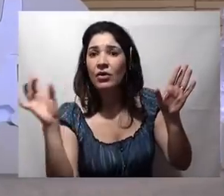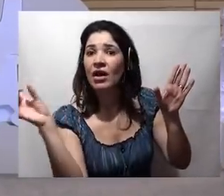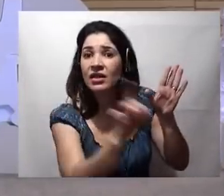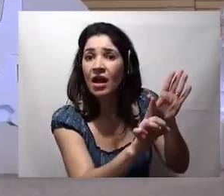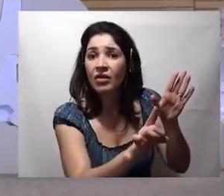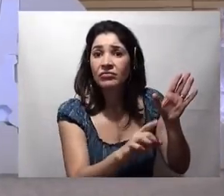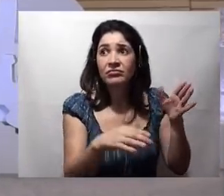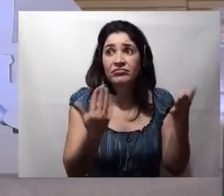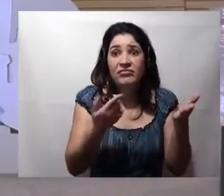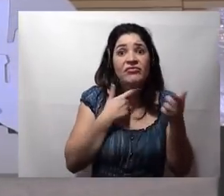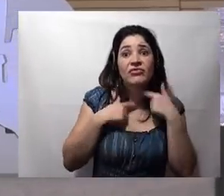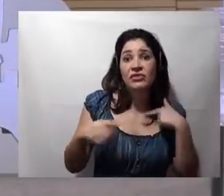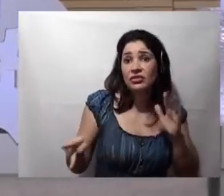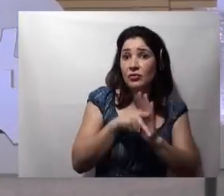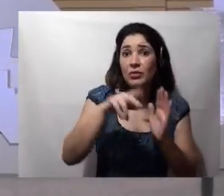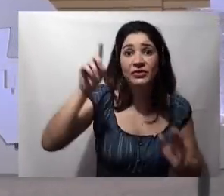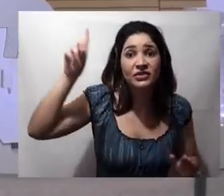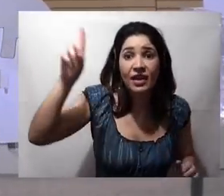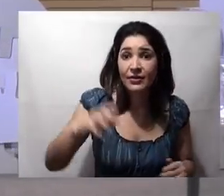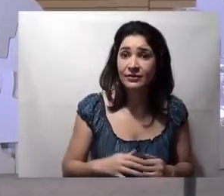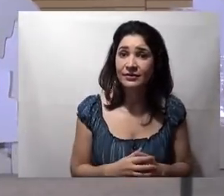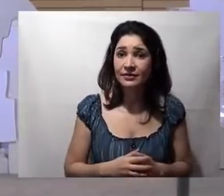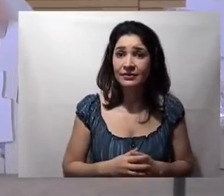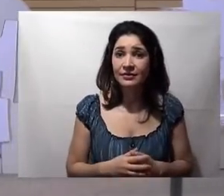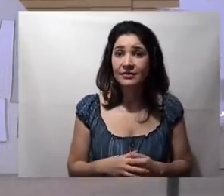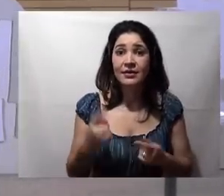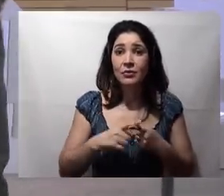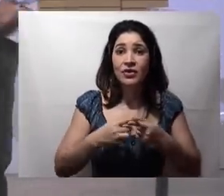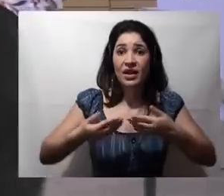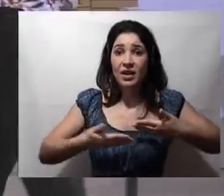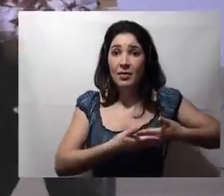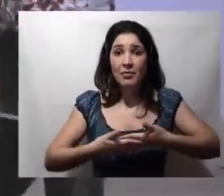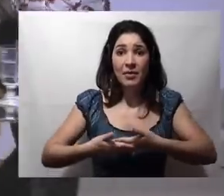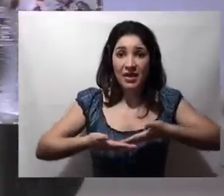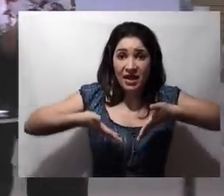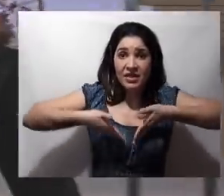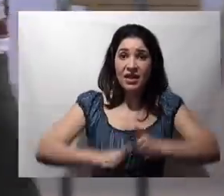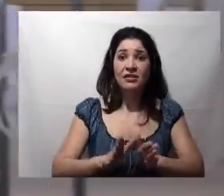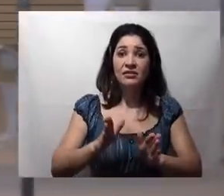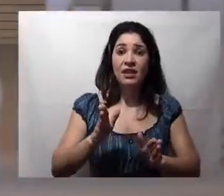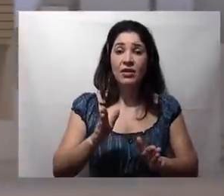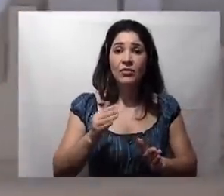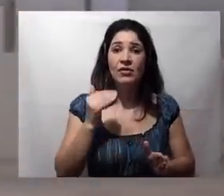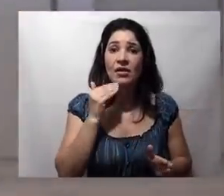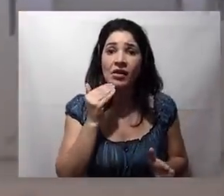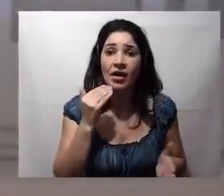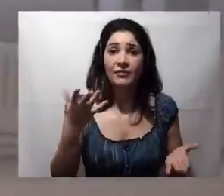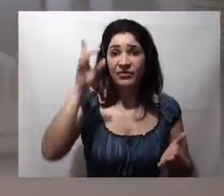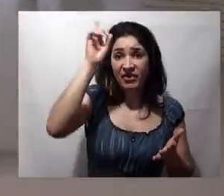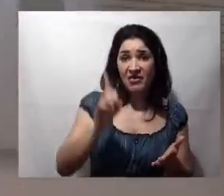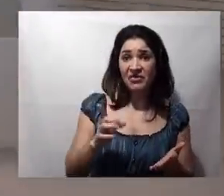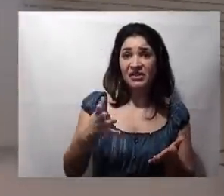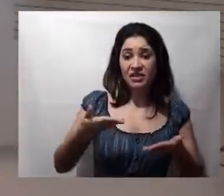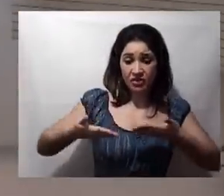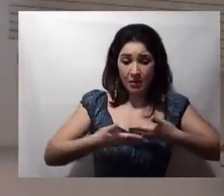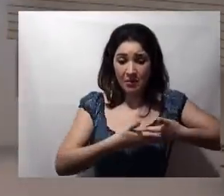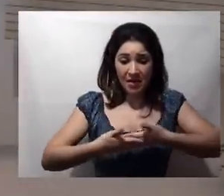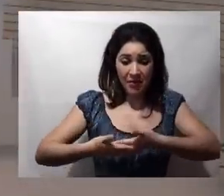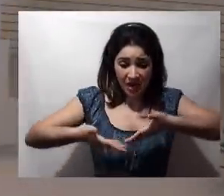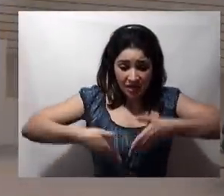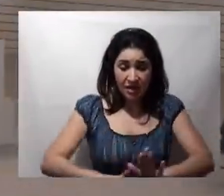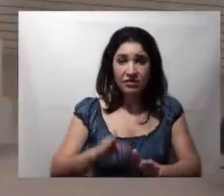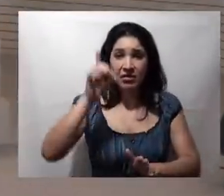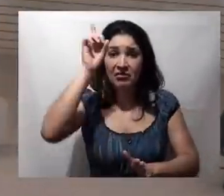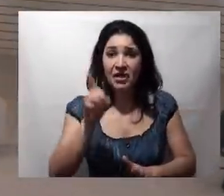que nasce uma criança especial numa casa porque aqui nessa o menino autista em outra porque que tu seus